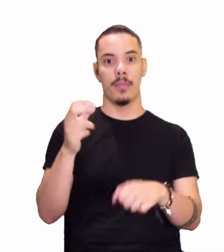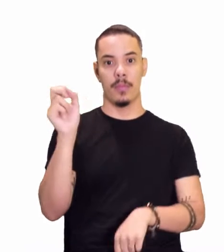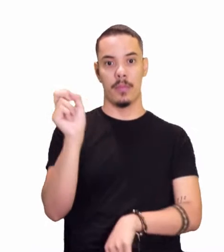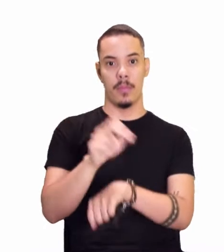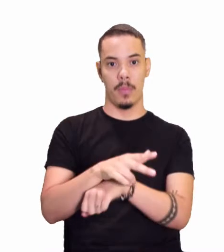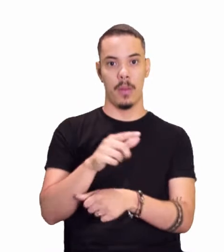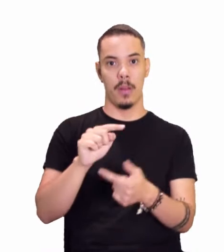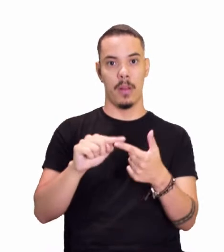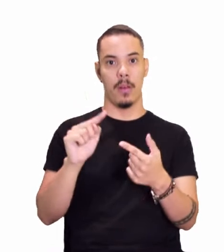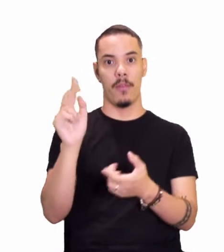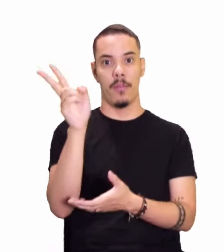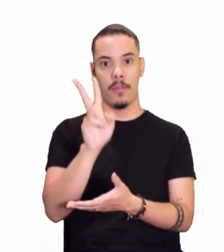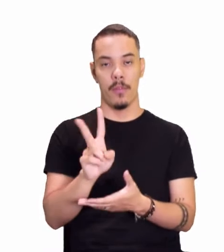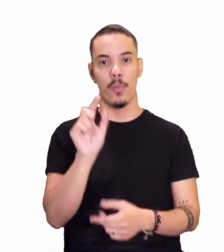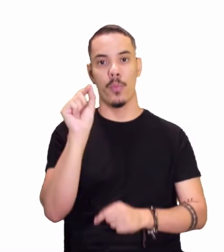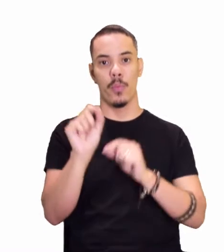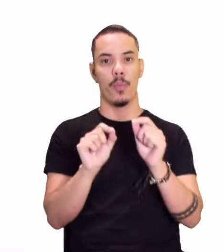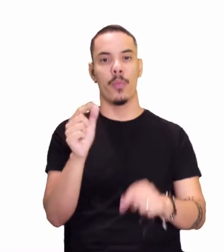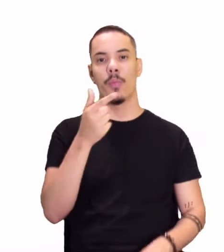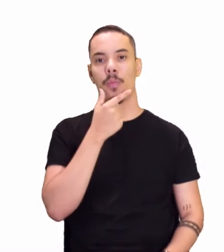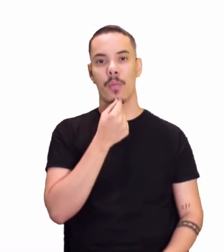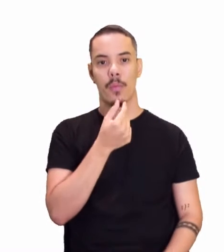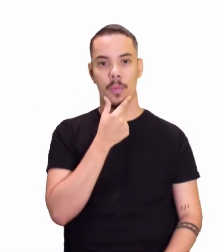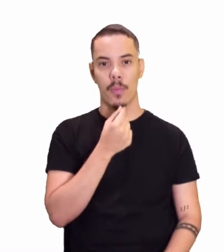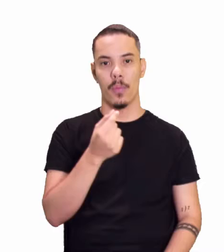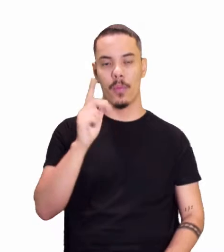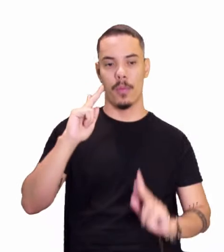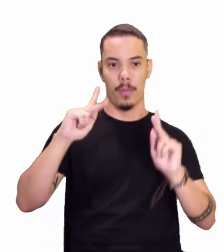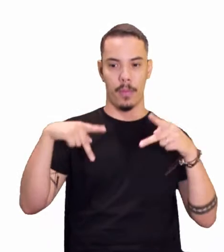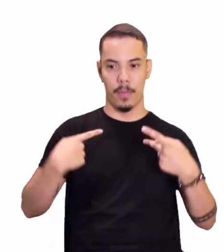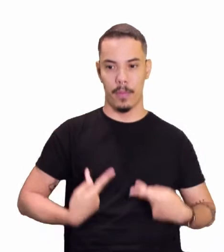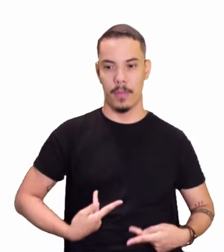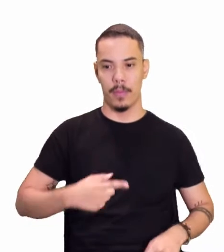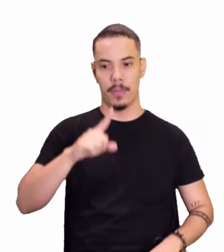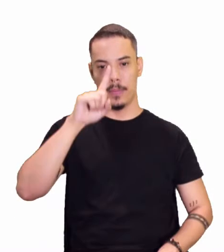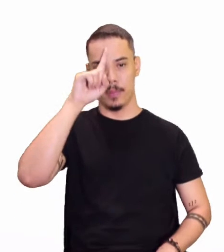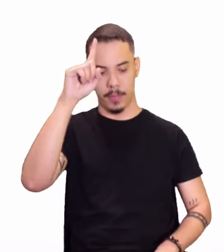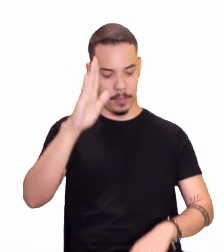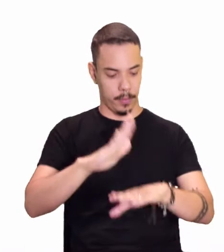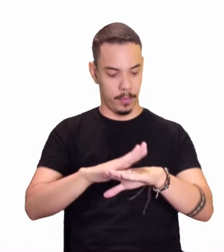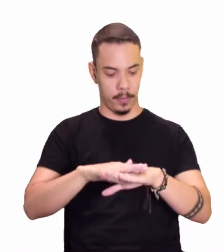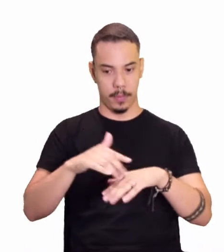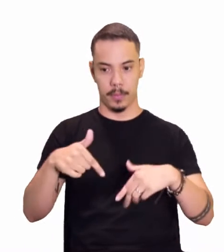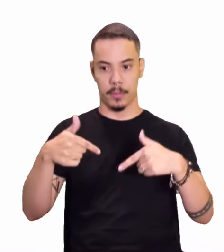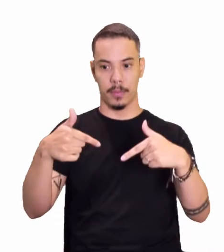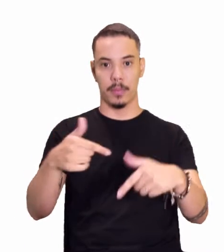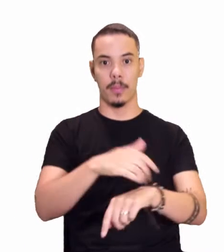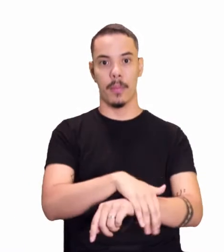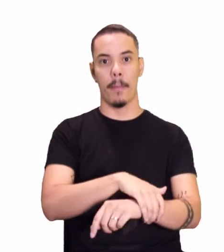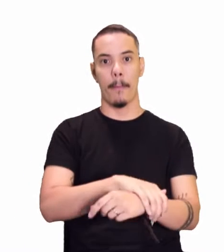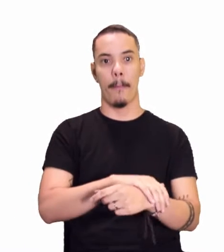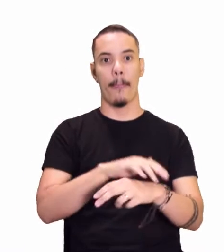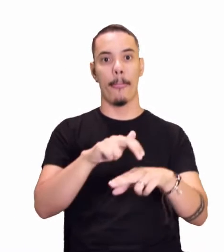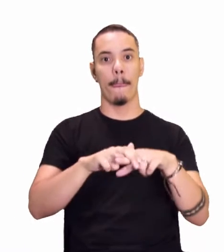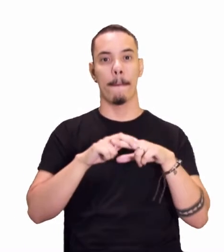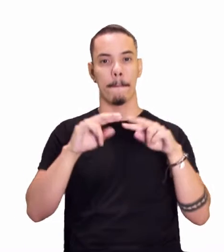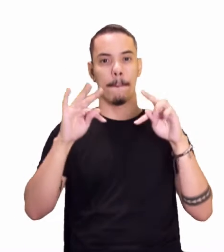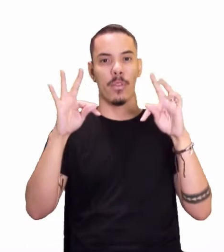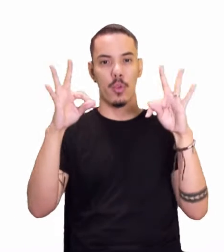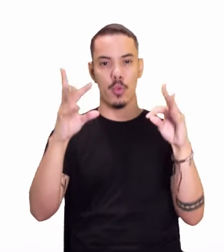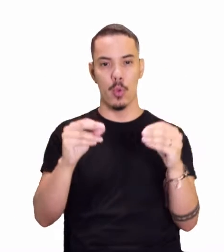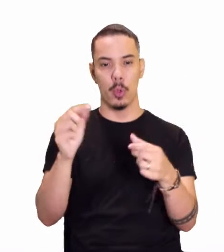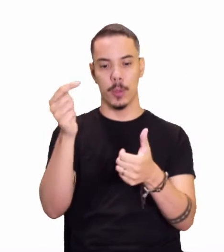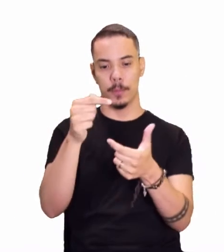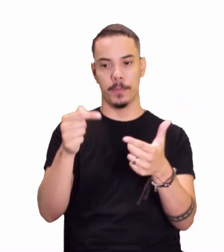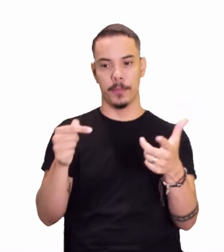né? Ao homem, a ideia, as ações. E aí nós vamos ver todos esses pontos